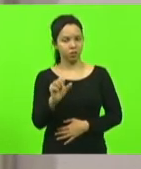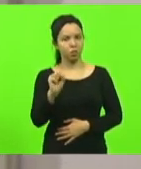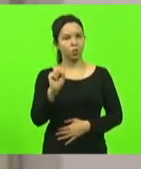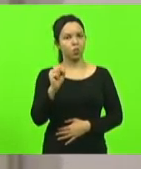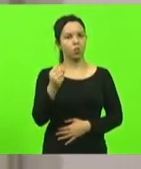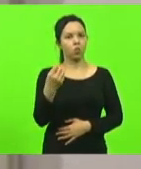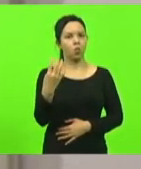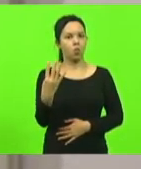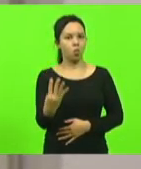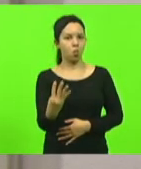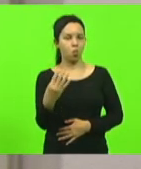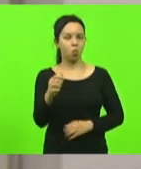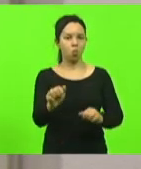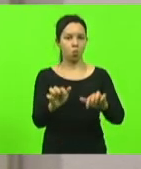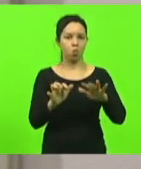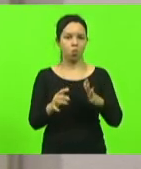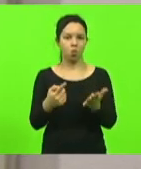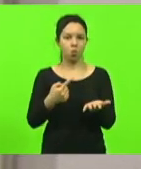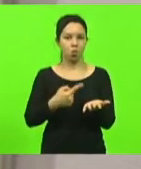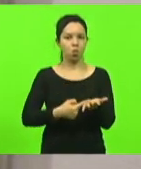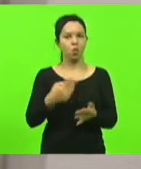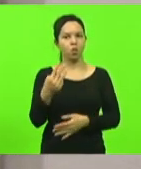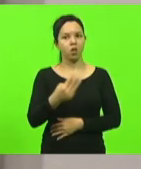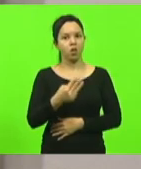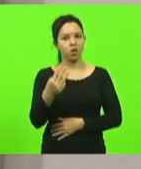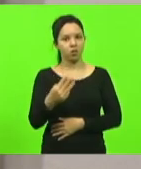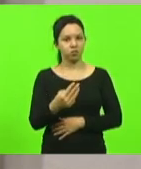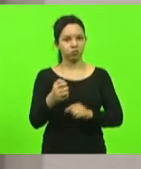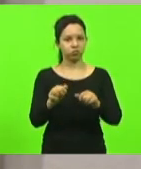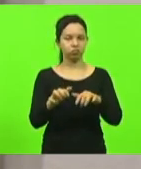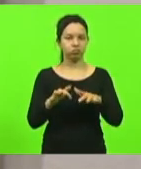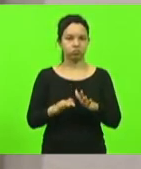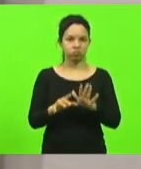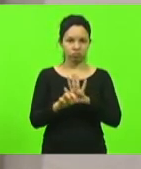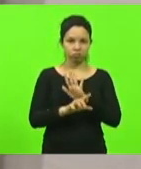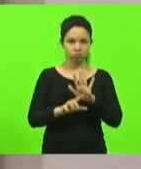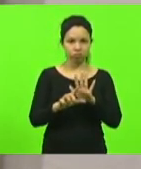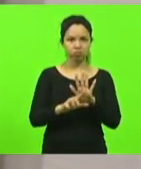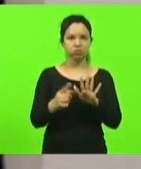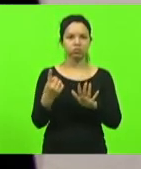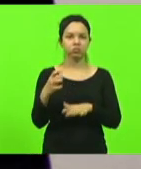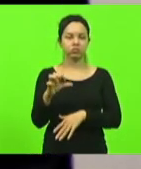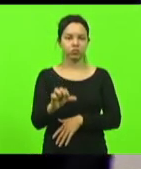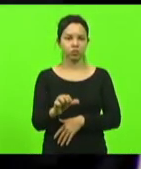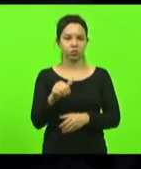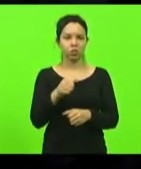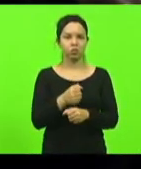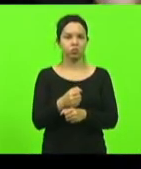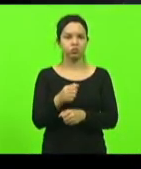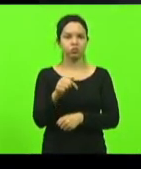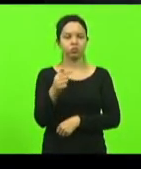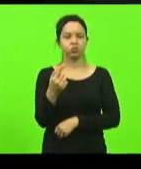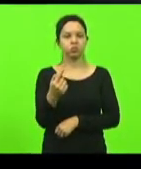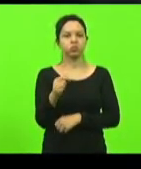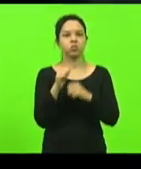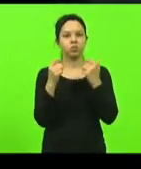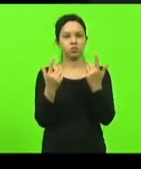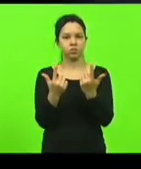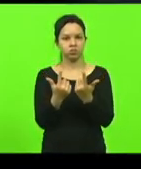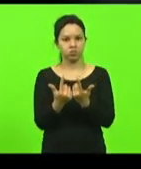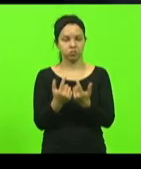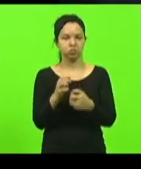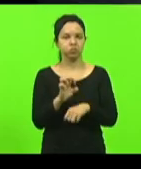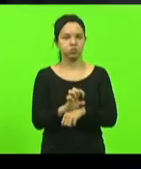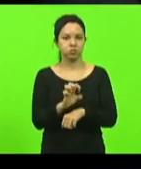Sessão Ordinária da 3ª Sessão Legislativa da 19ª Legislatura da Assembleia Legislativa do Estado de Santa Catarina,